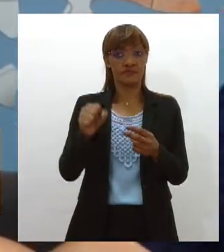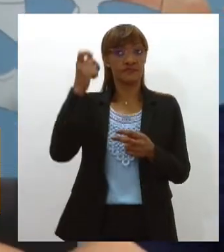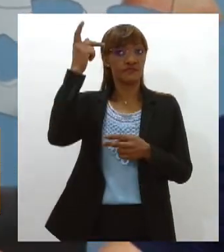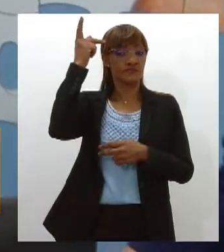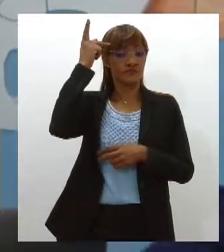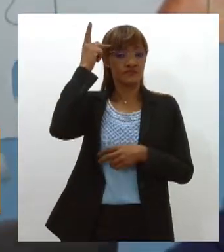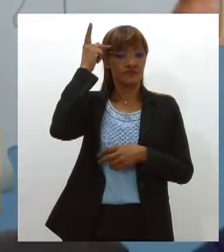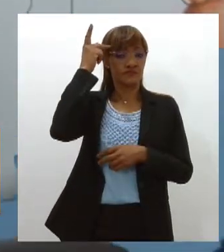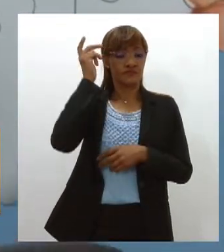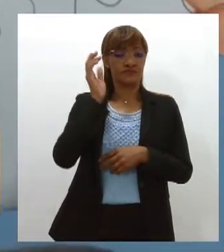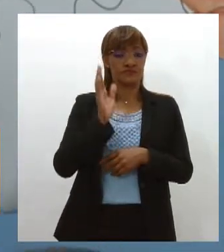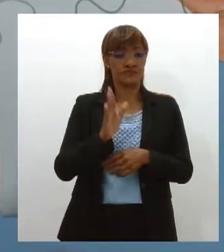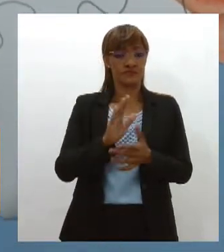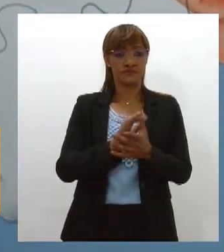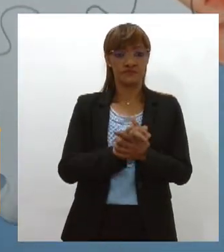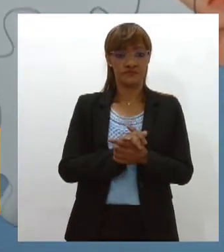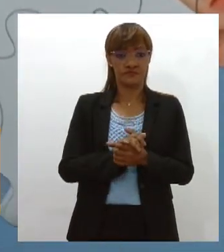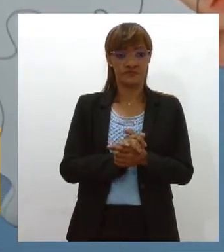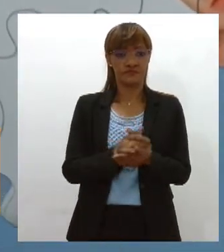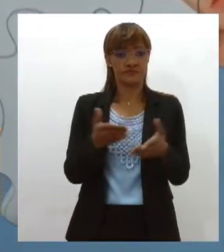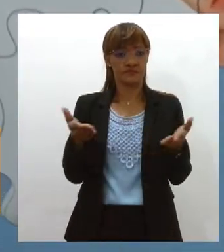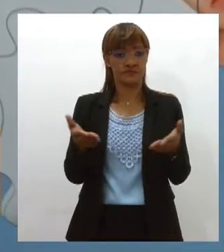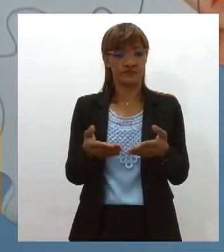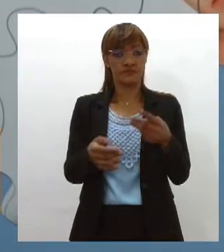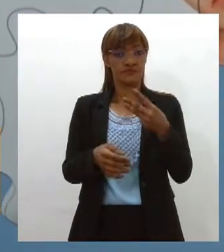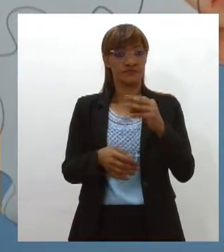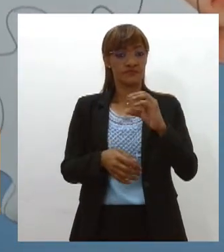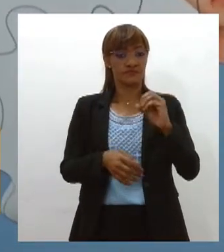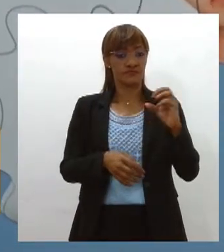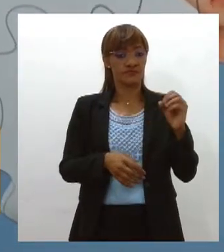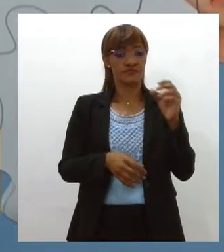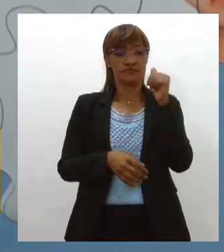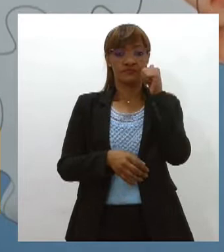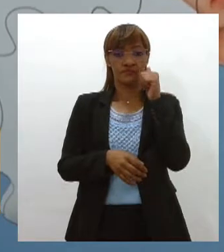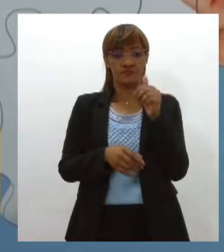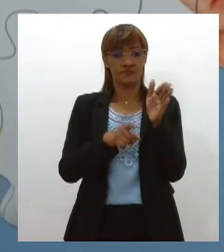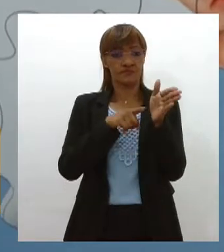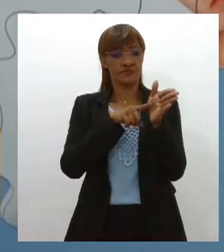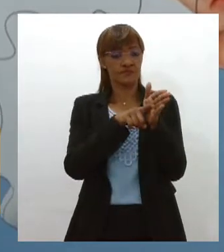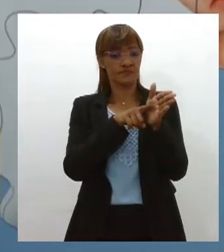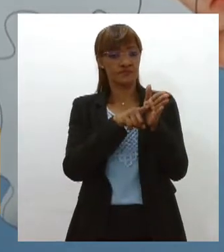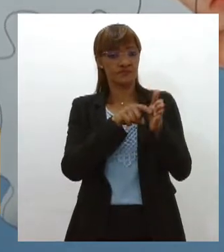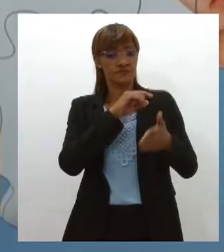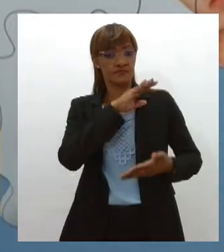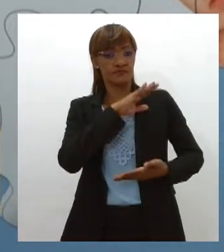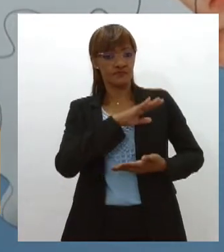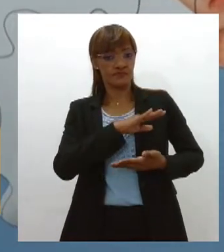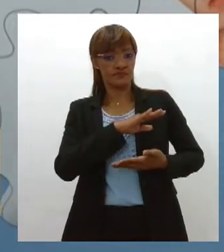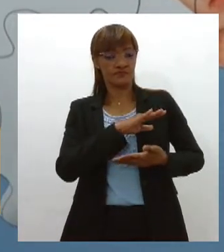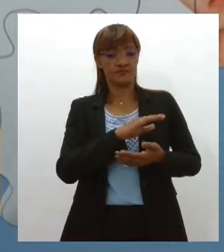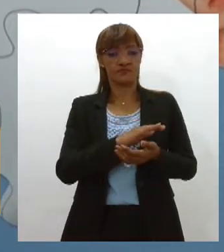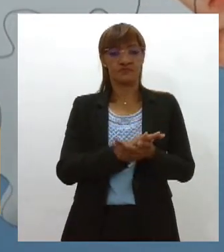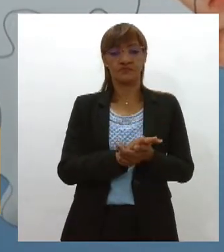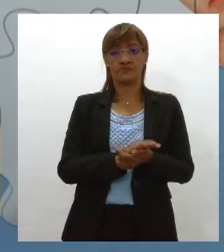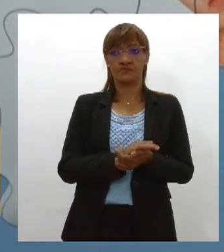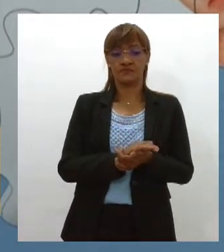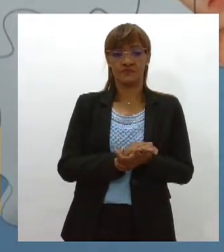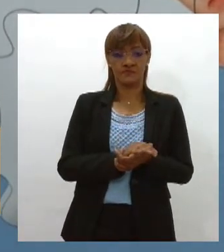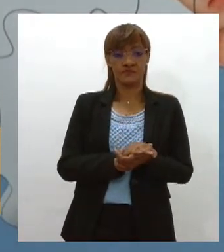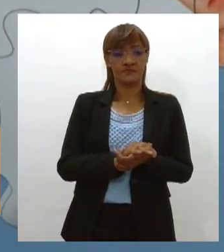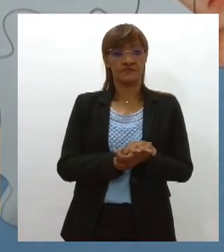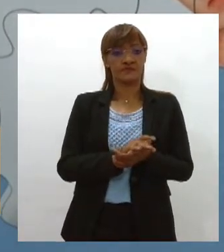vamos beneficiar, nesta edição, 300 mulheres, né, com exames de detecção e de diagnóstico de câncer de mama.